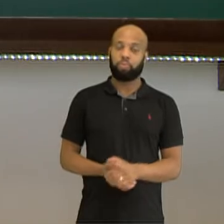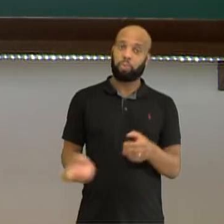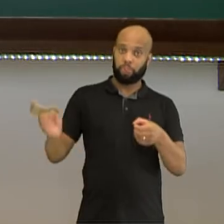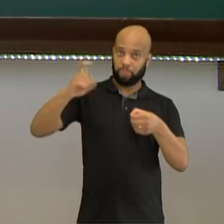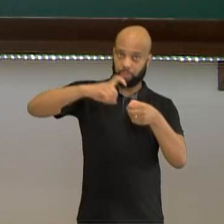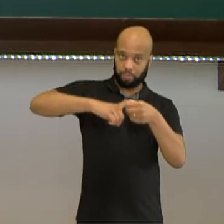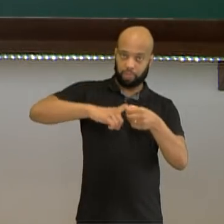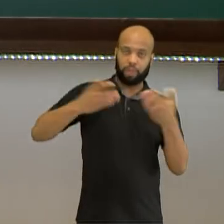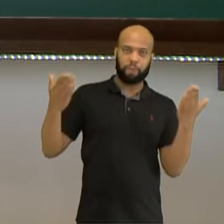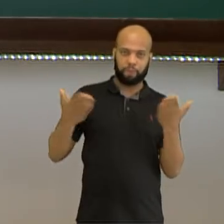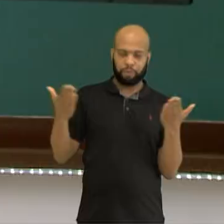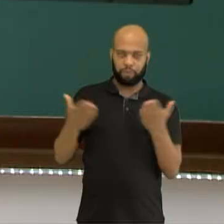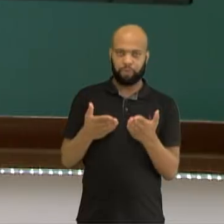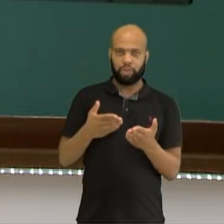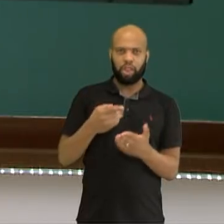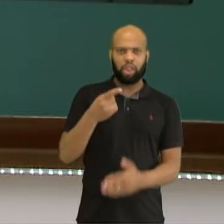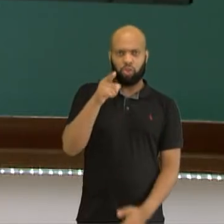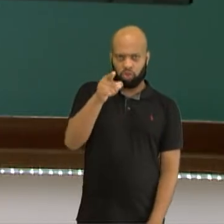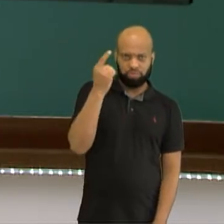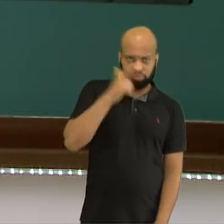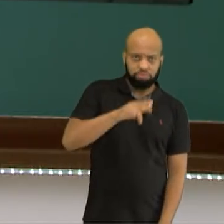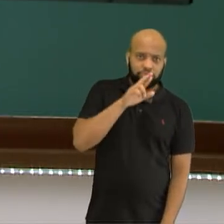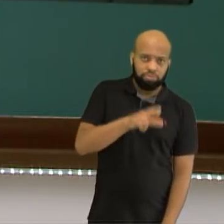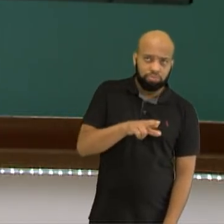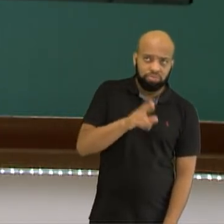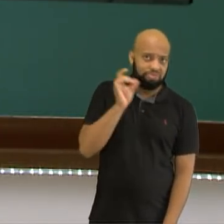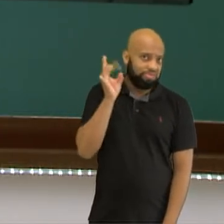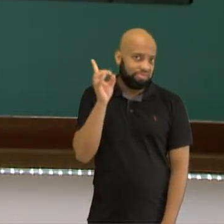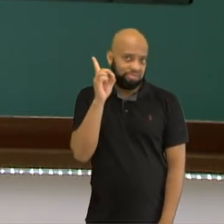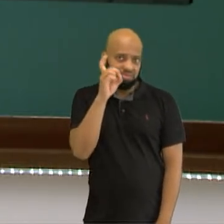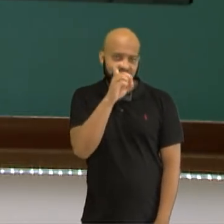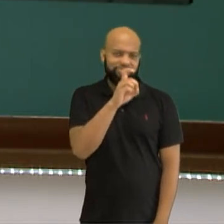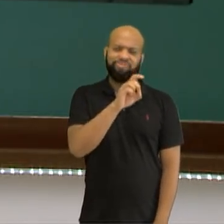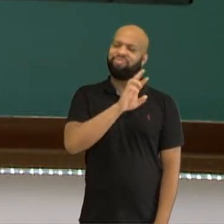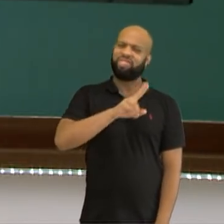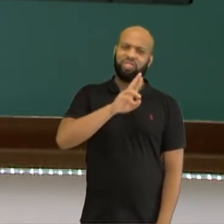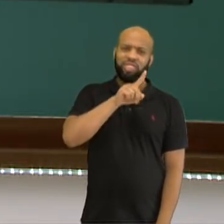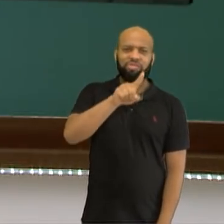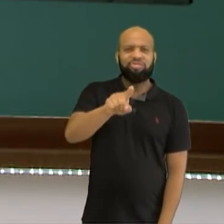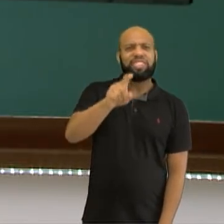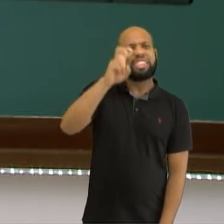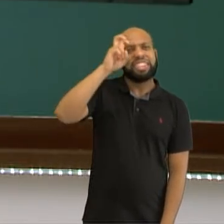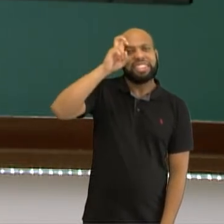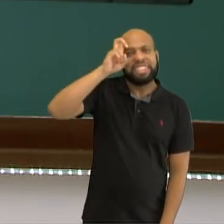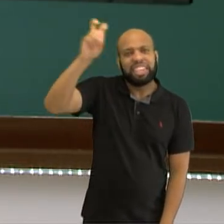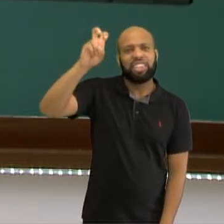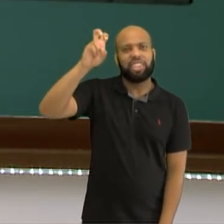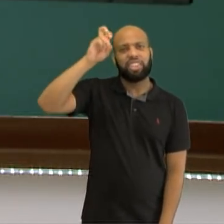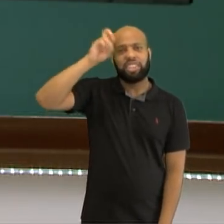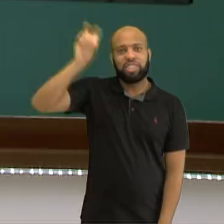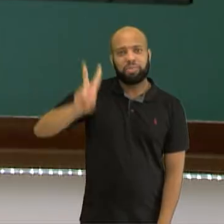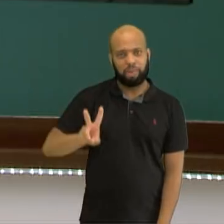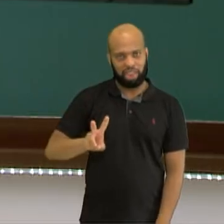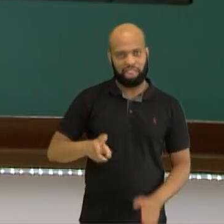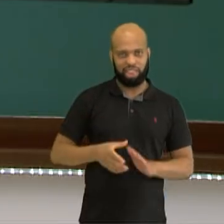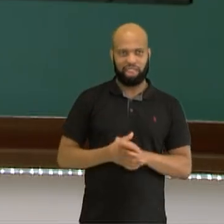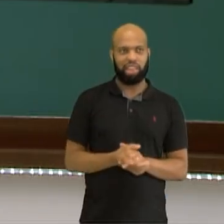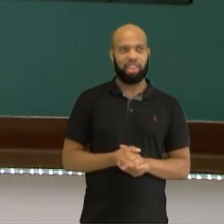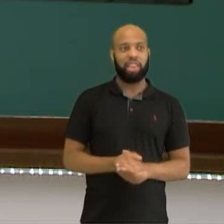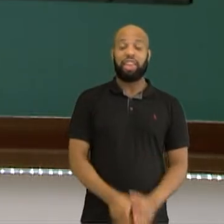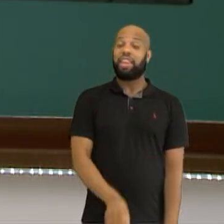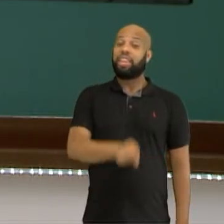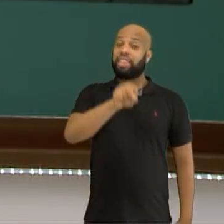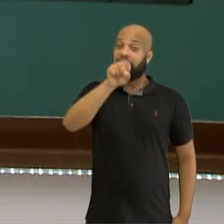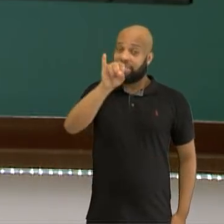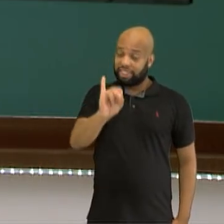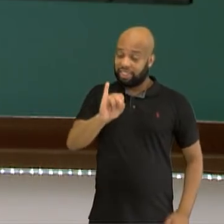Retornamos ao nosso quiz. Sentiu dificuldade para responder? Claro que não, você é inteligente, você é espertinha. Vamos completar a frase? Se